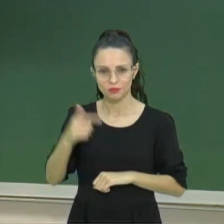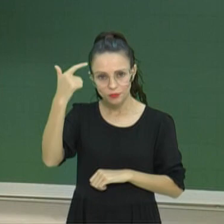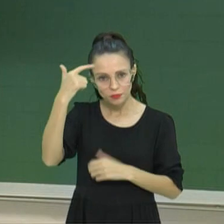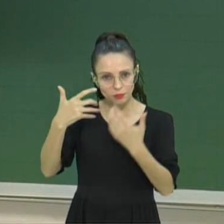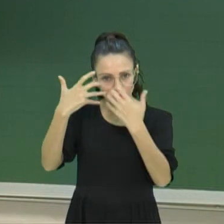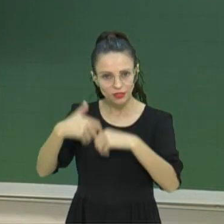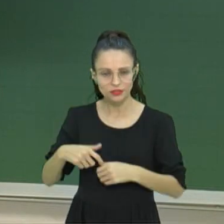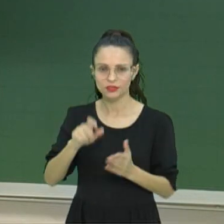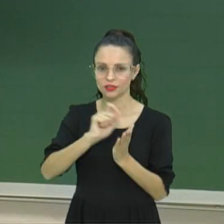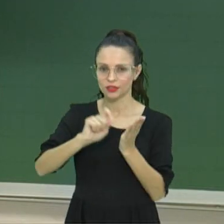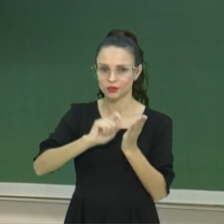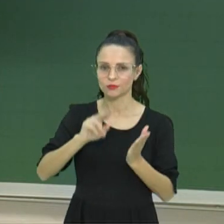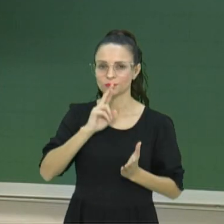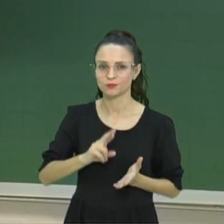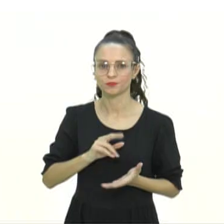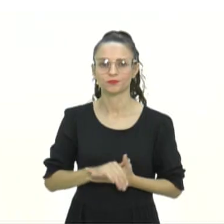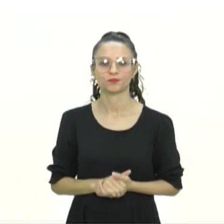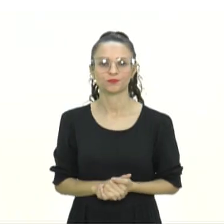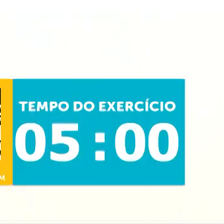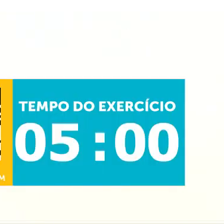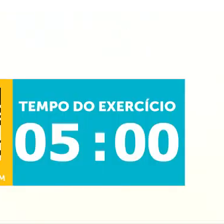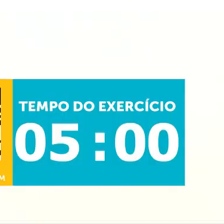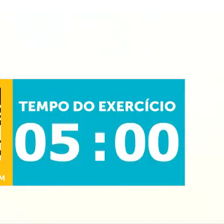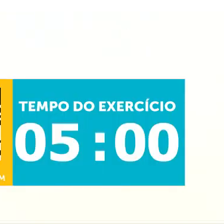pouquinho, pense e anote sua resposta.